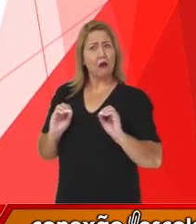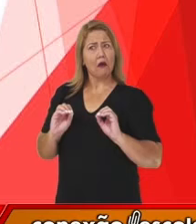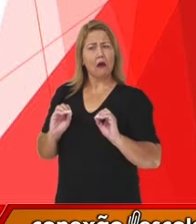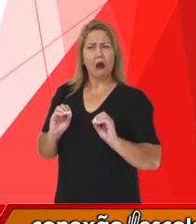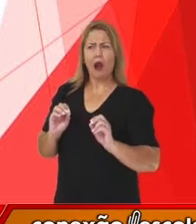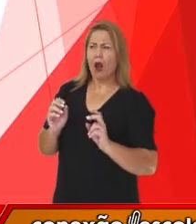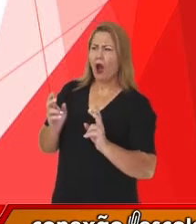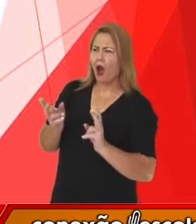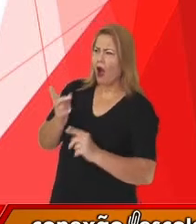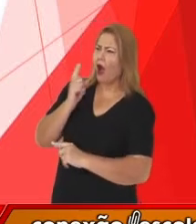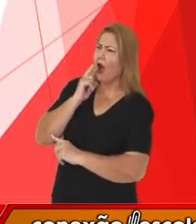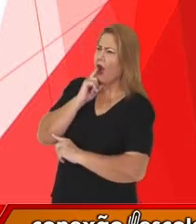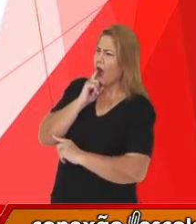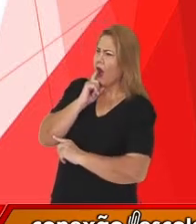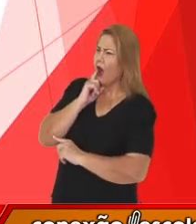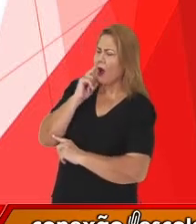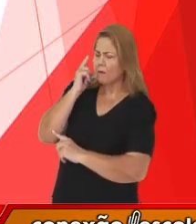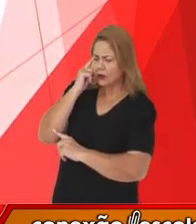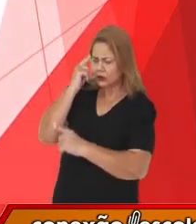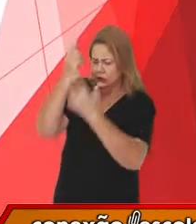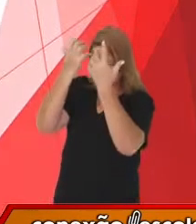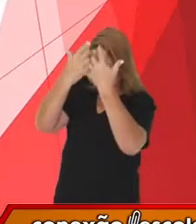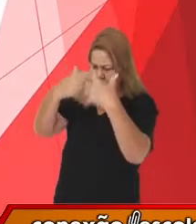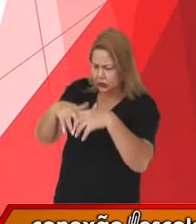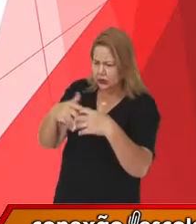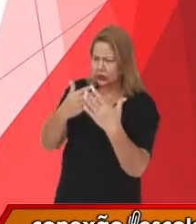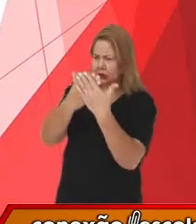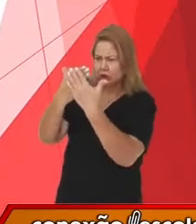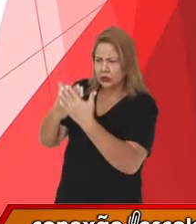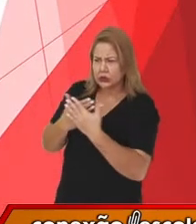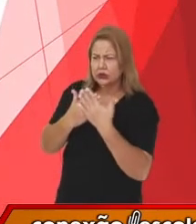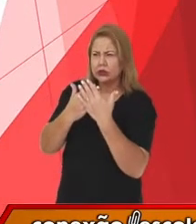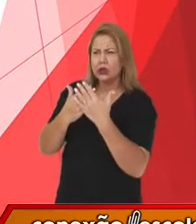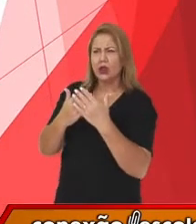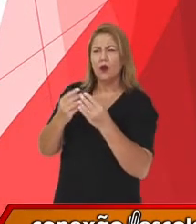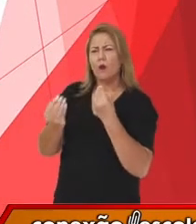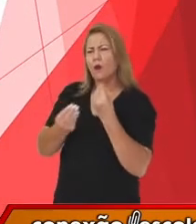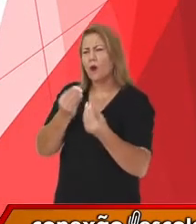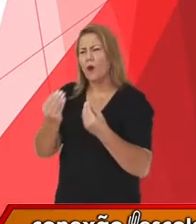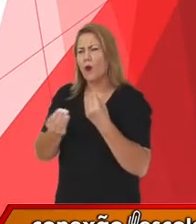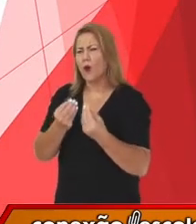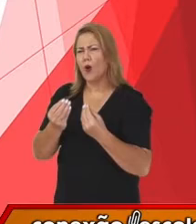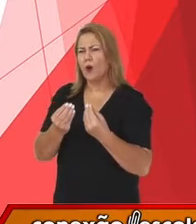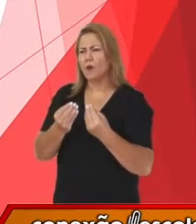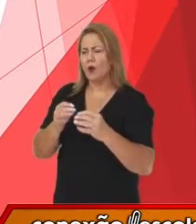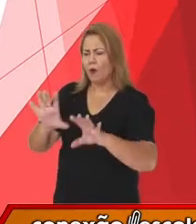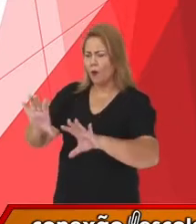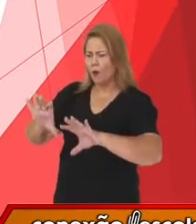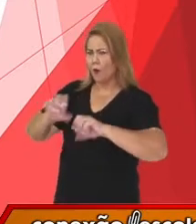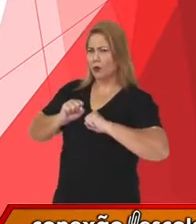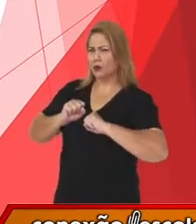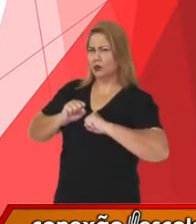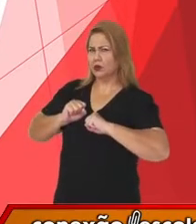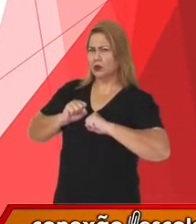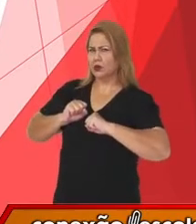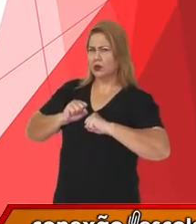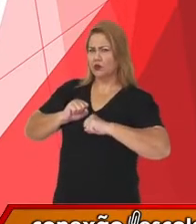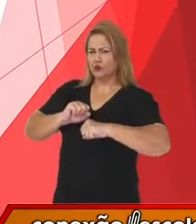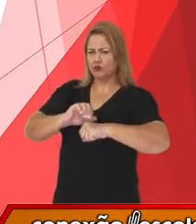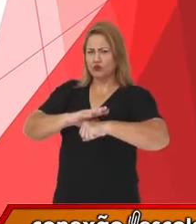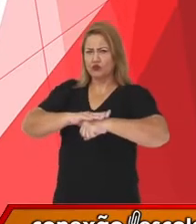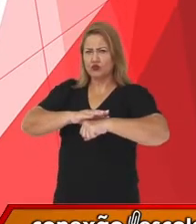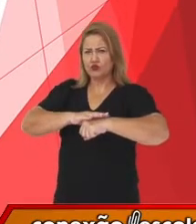desses relatos, ele começou a pensar que talvez existia uma relação entre contato prévio com aquele vírus e a